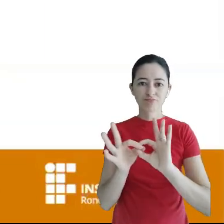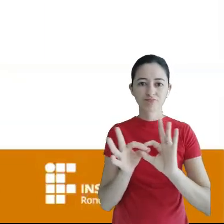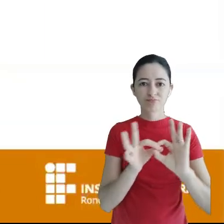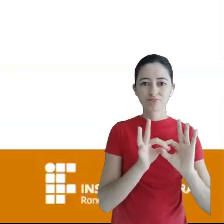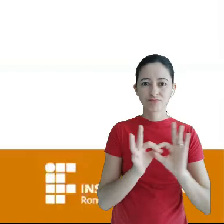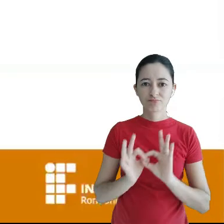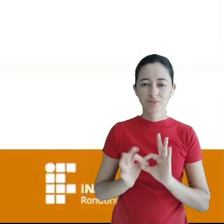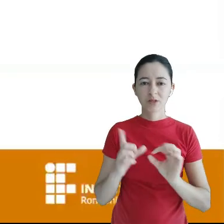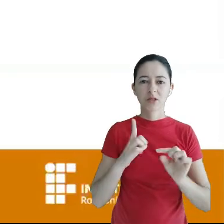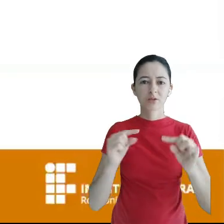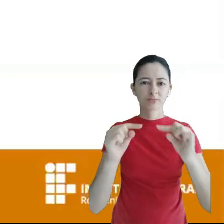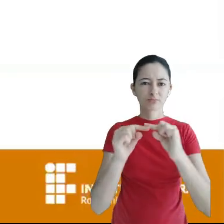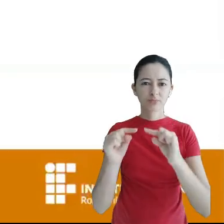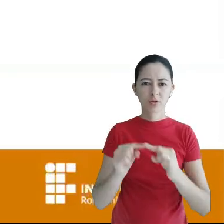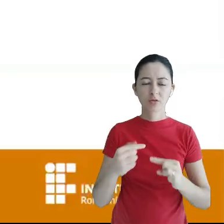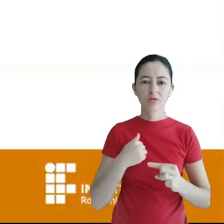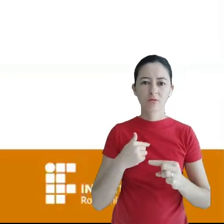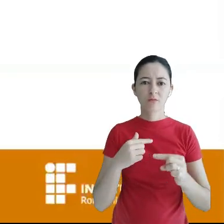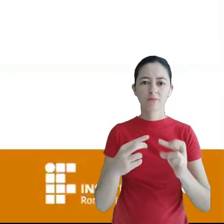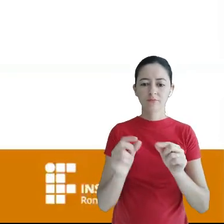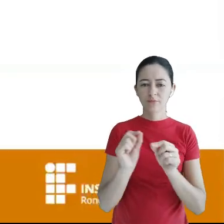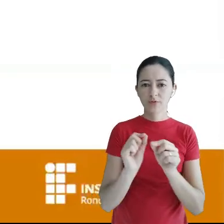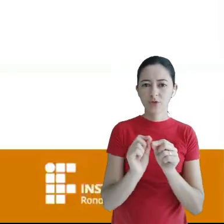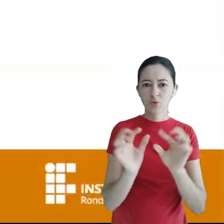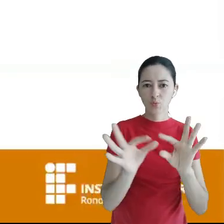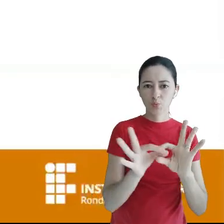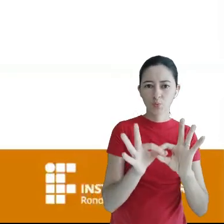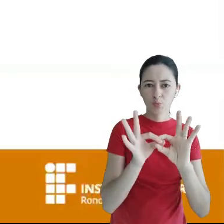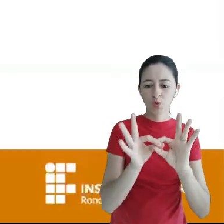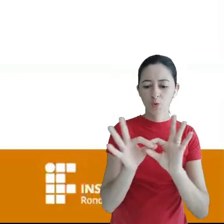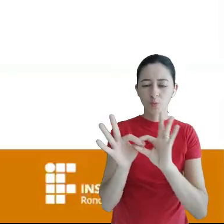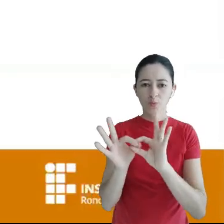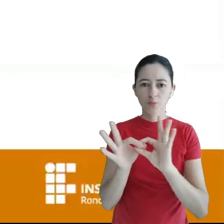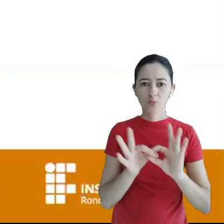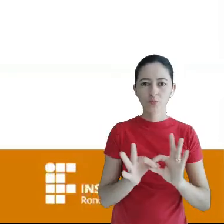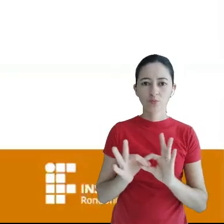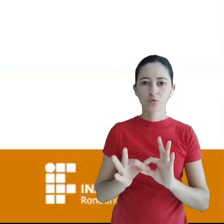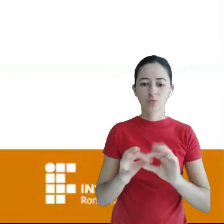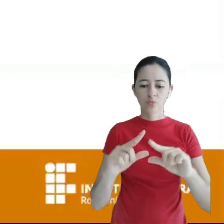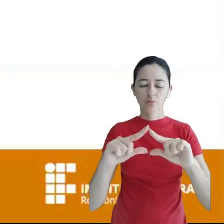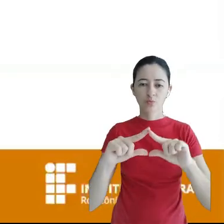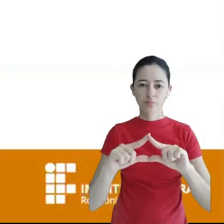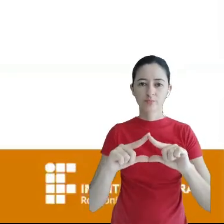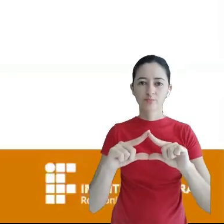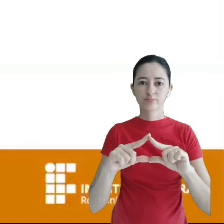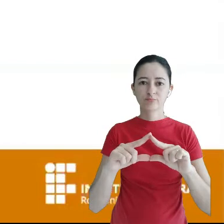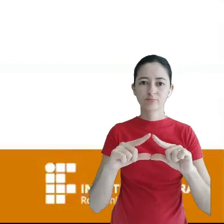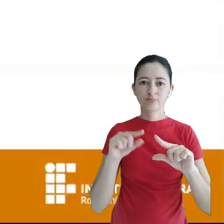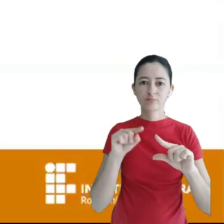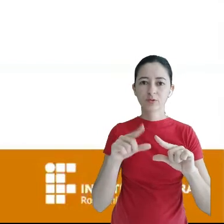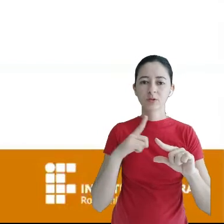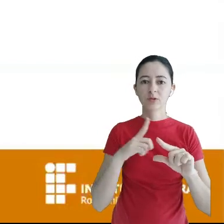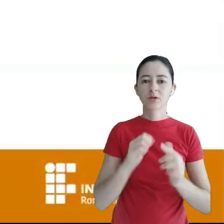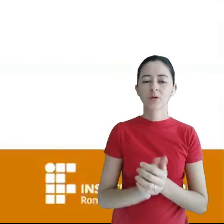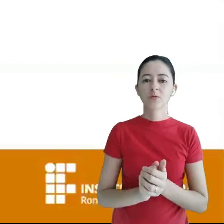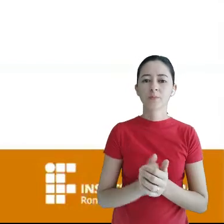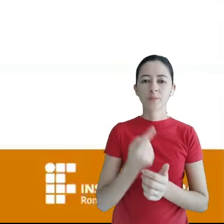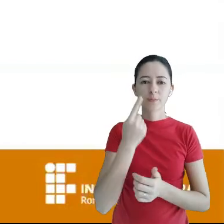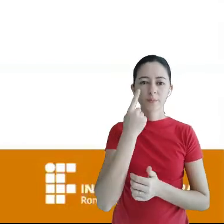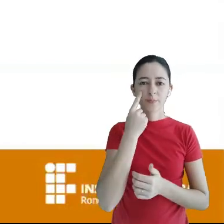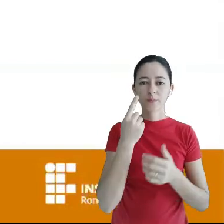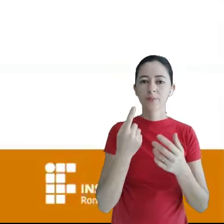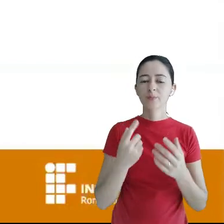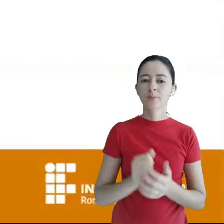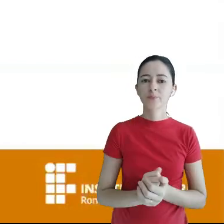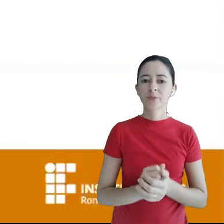estão aqui relacionadas. Bonitinhas. Né? Que é ligadinhas uma na outra, com o losandozinho no meio, como manda o script.